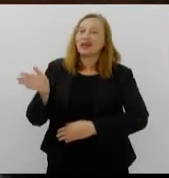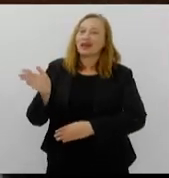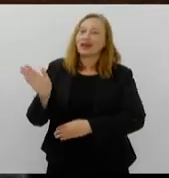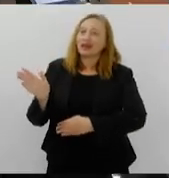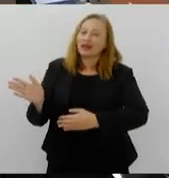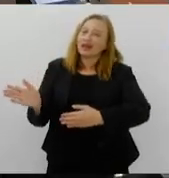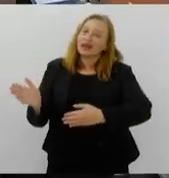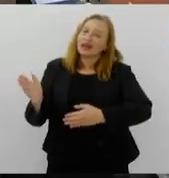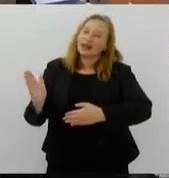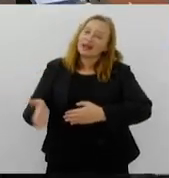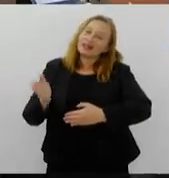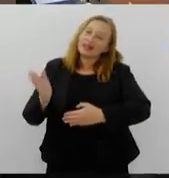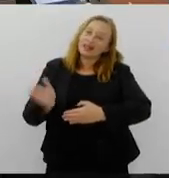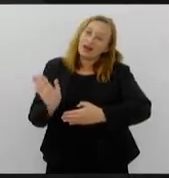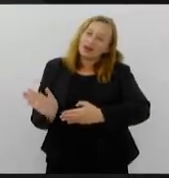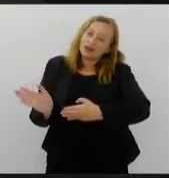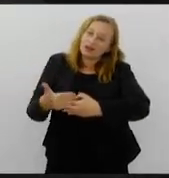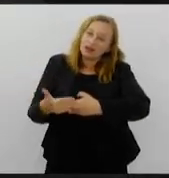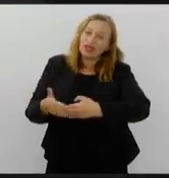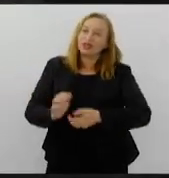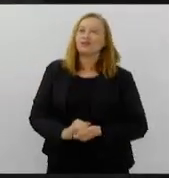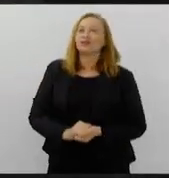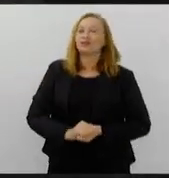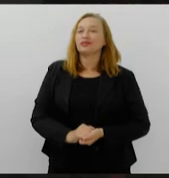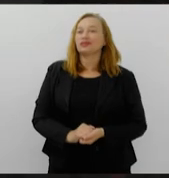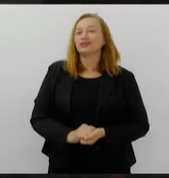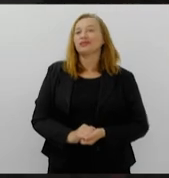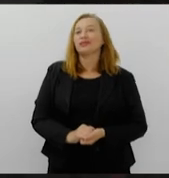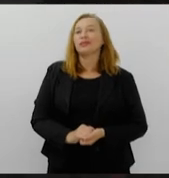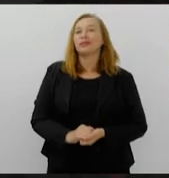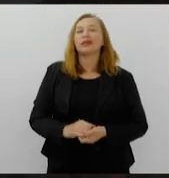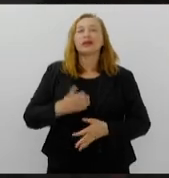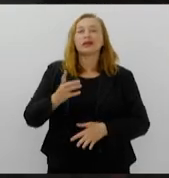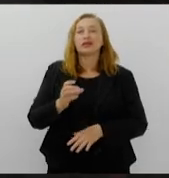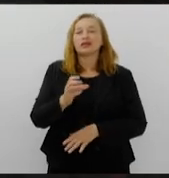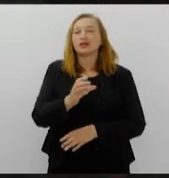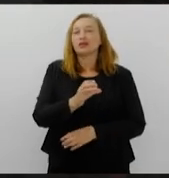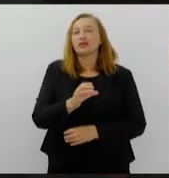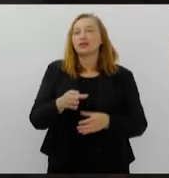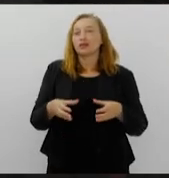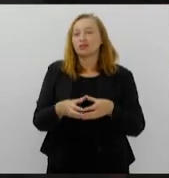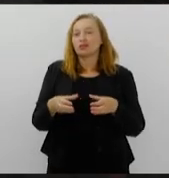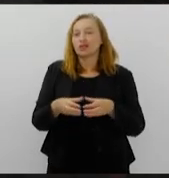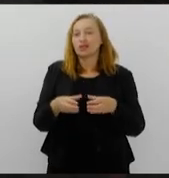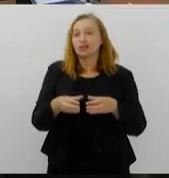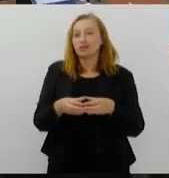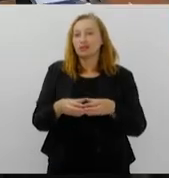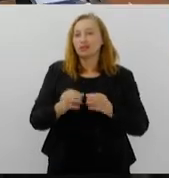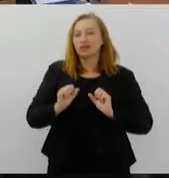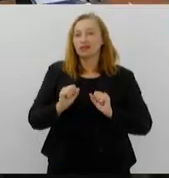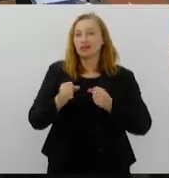meu amigo Jari. Pela Comissão de Defesa Civil, deputado TH Joias, por favor.